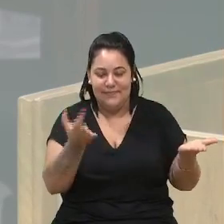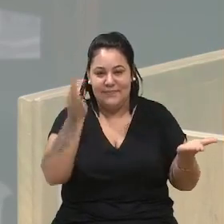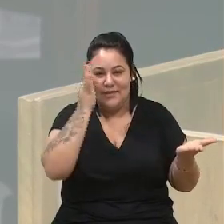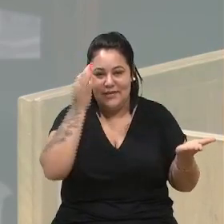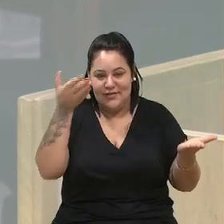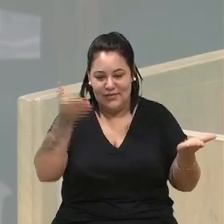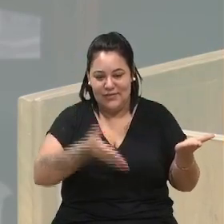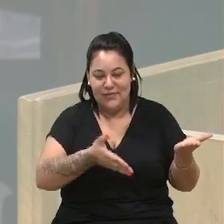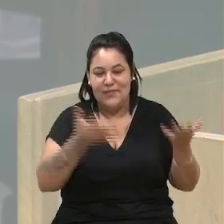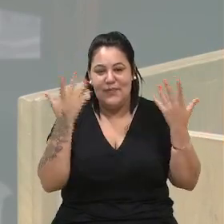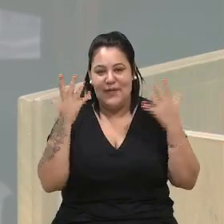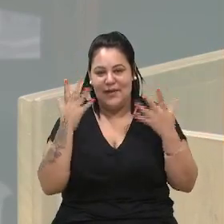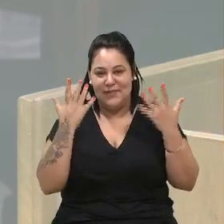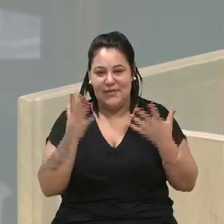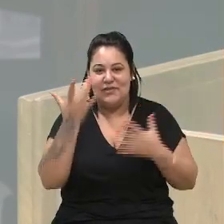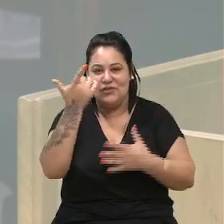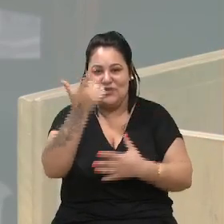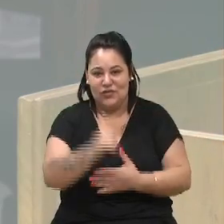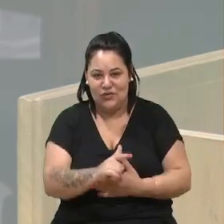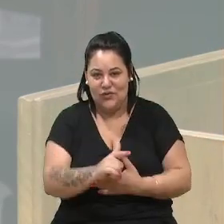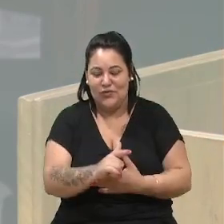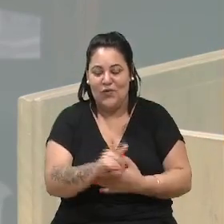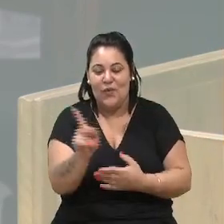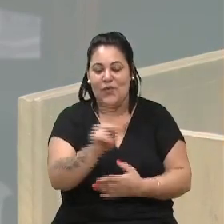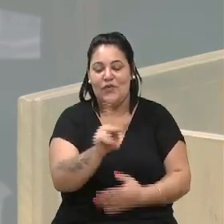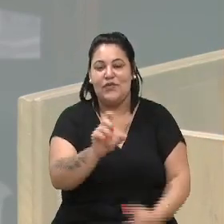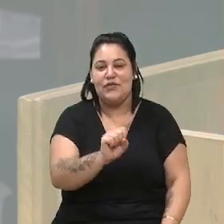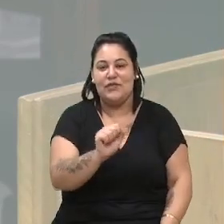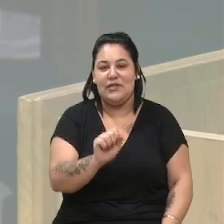presentes, parabenizando mais uma vez o professor